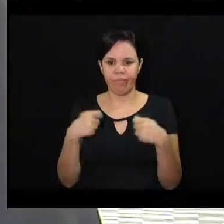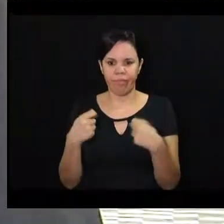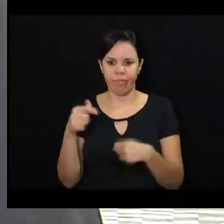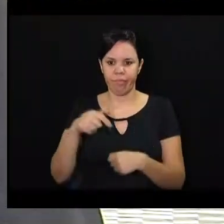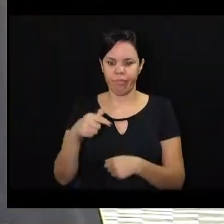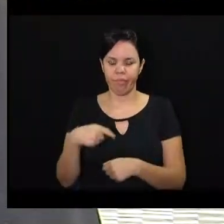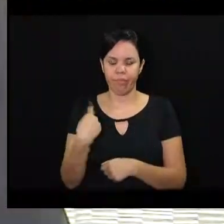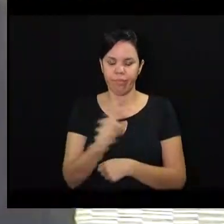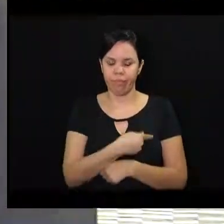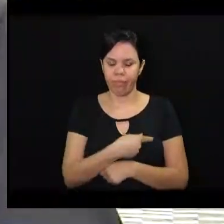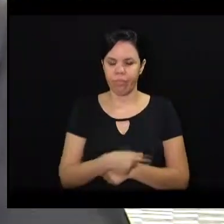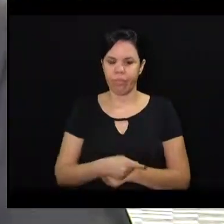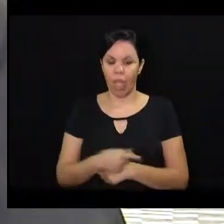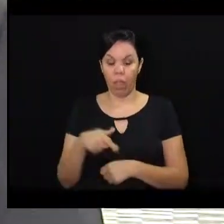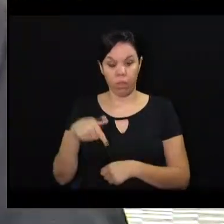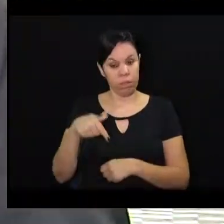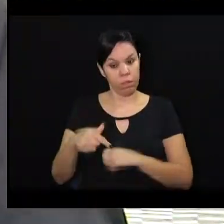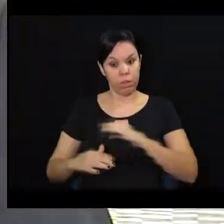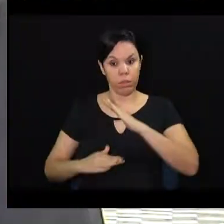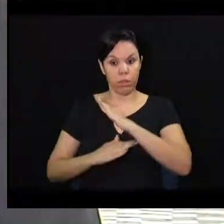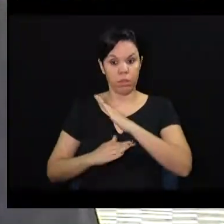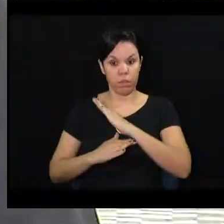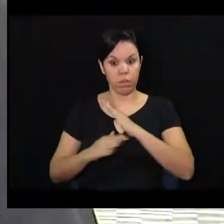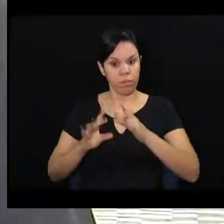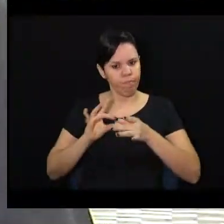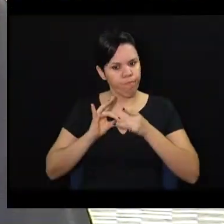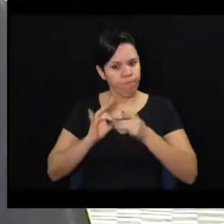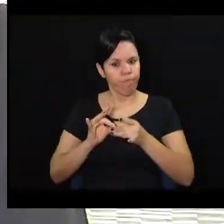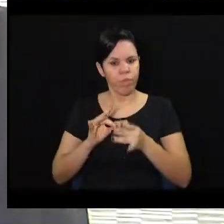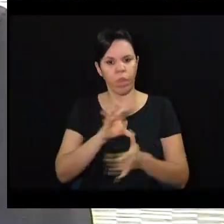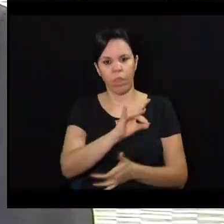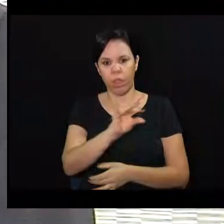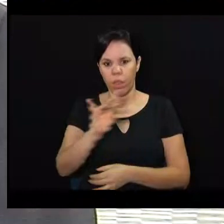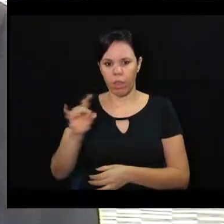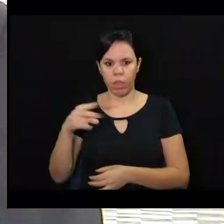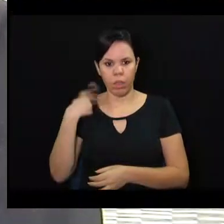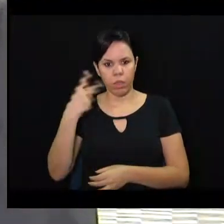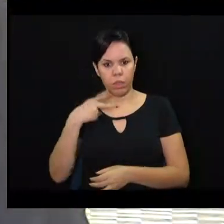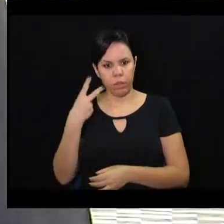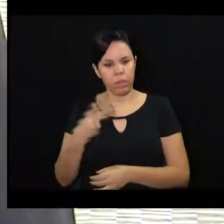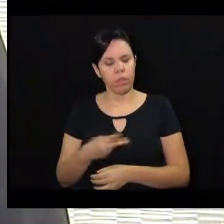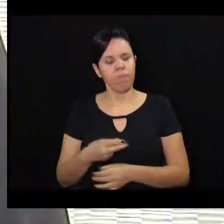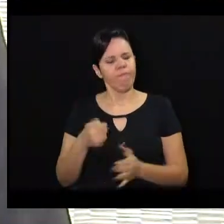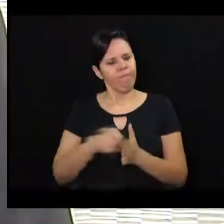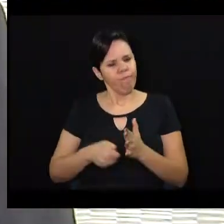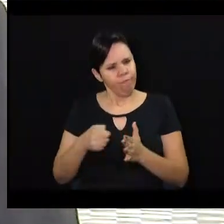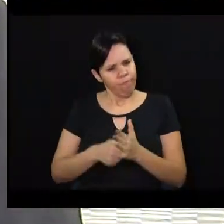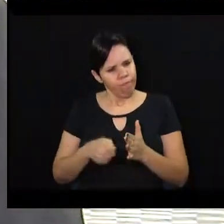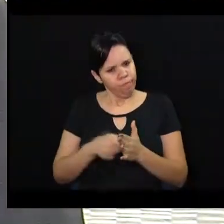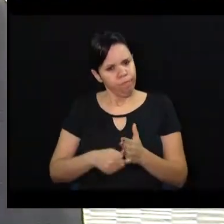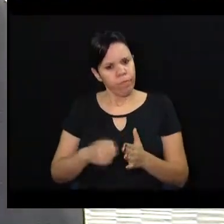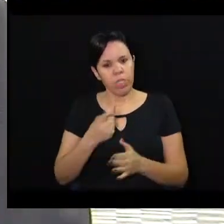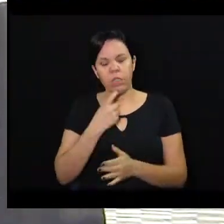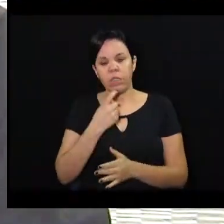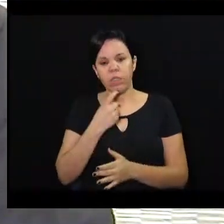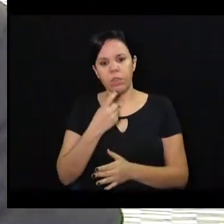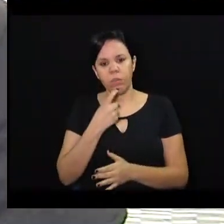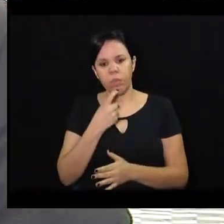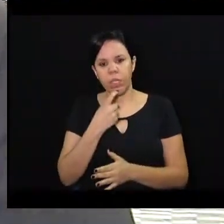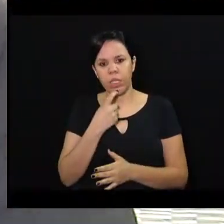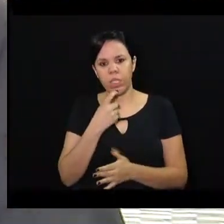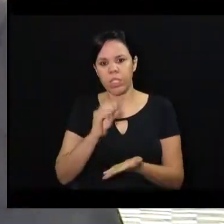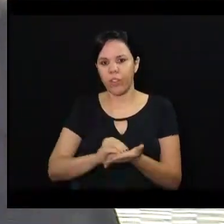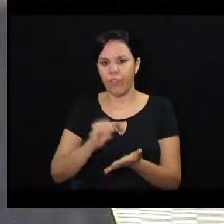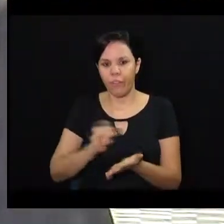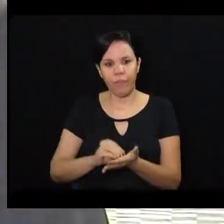estamos com a Câmara, ou cada vereador, dando o seu melhor, para que Campinas não fique